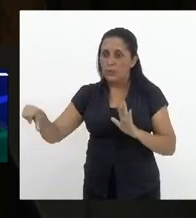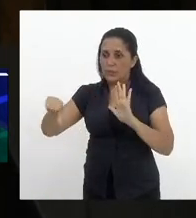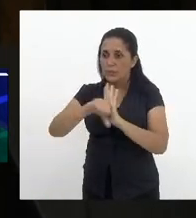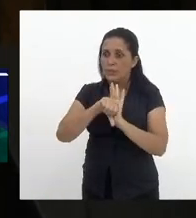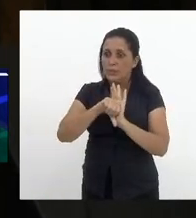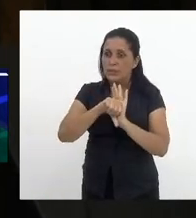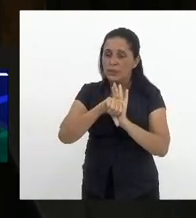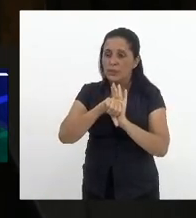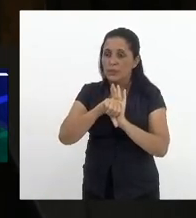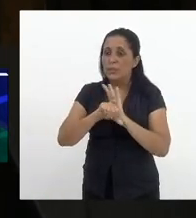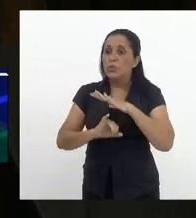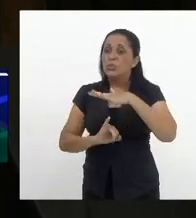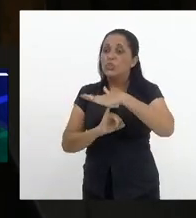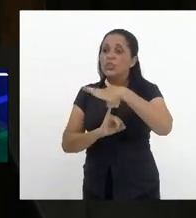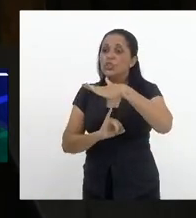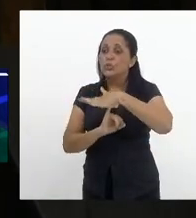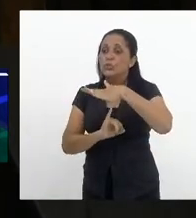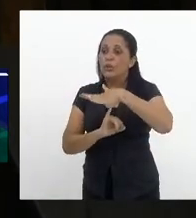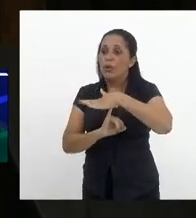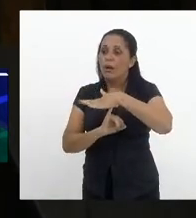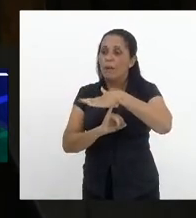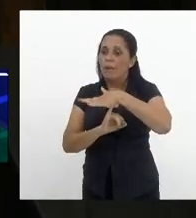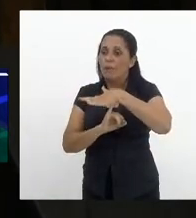crise institucional.